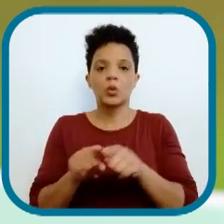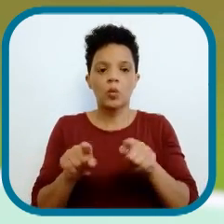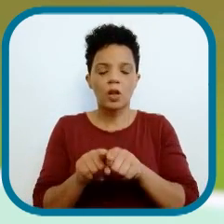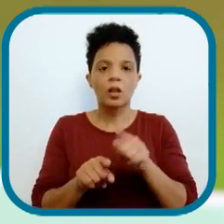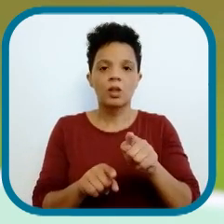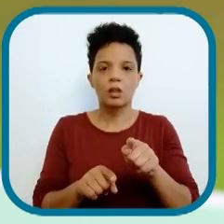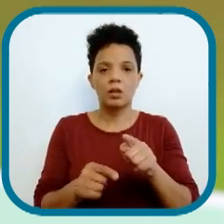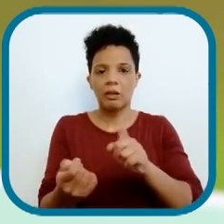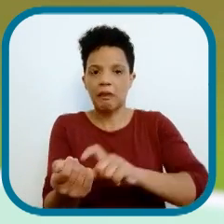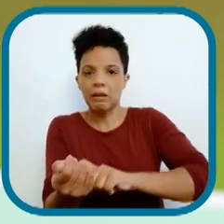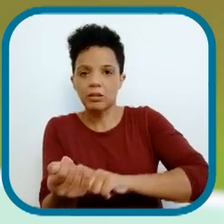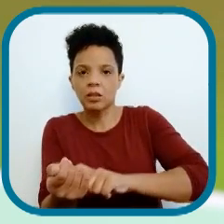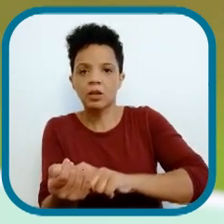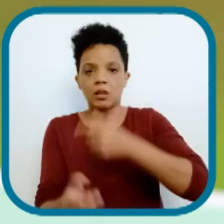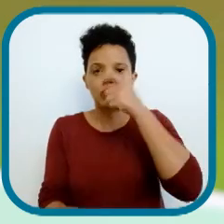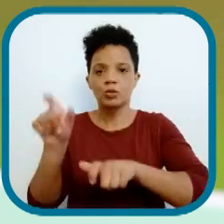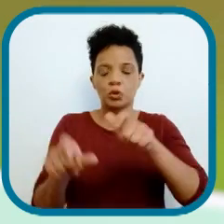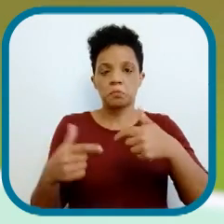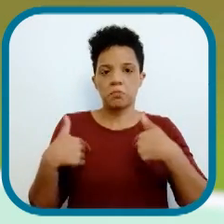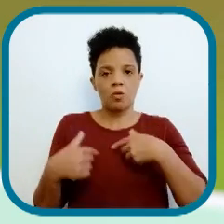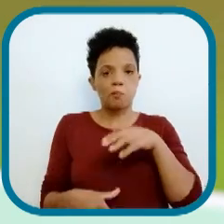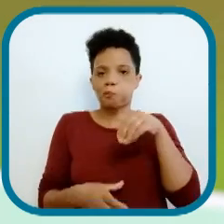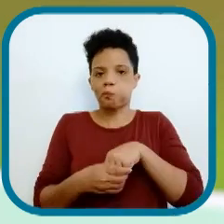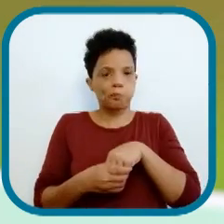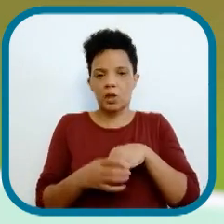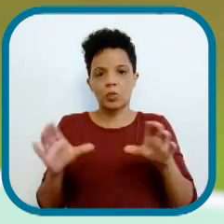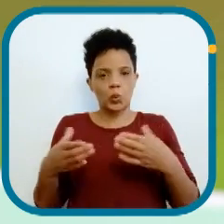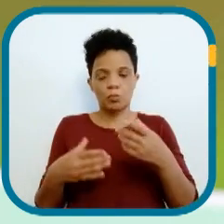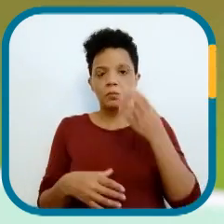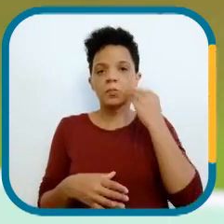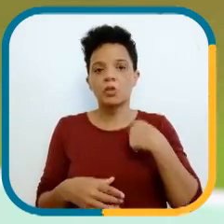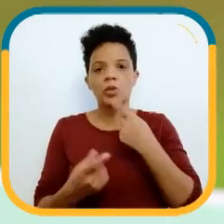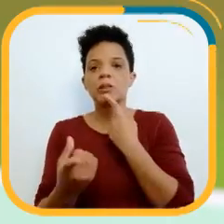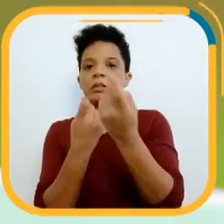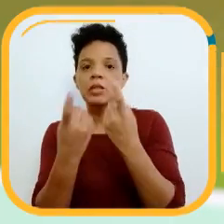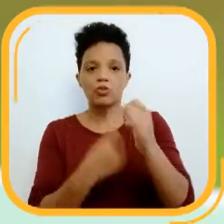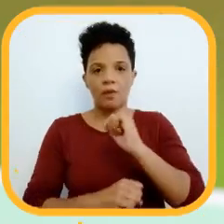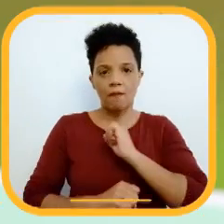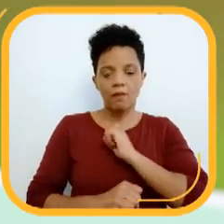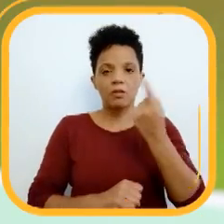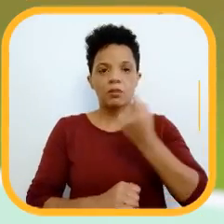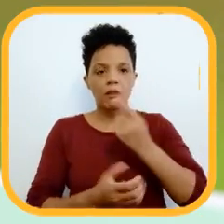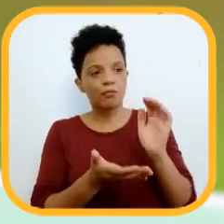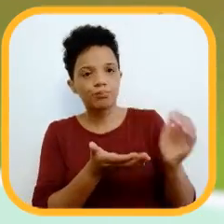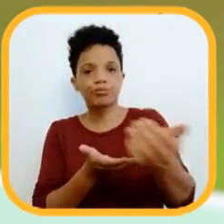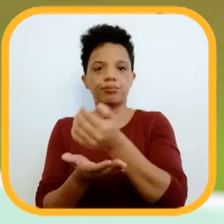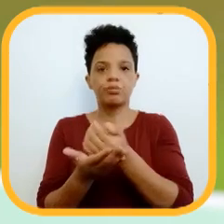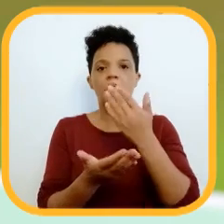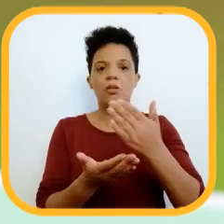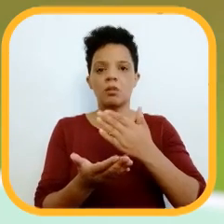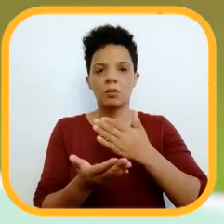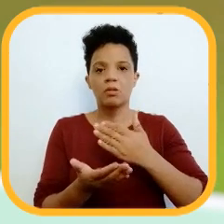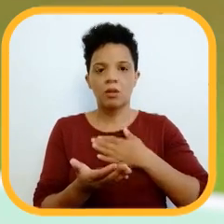a identificação étnica dos seus concidadãos. Eu não faço parte desse grupo, portanto, eu acho que os nossos censos deviam recolher dados